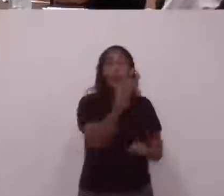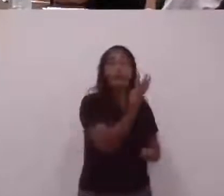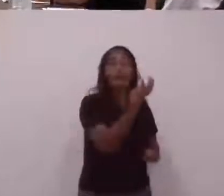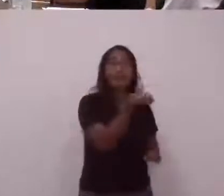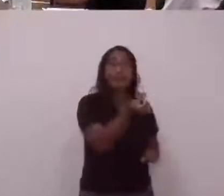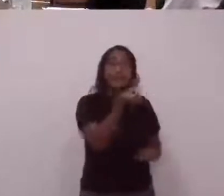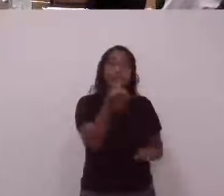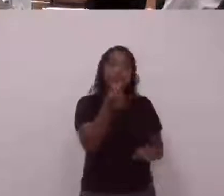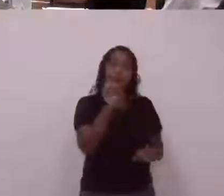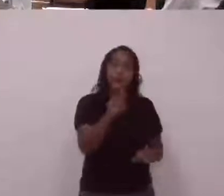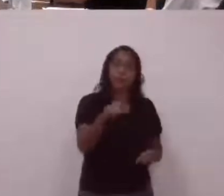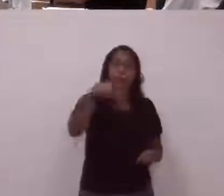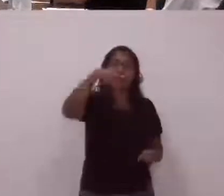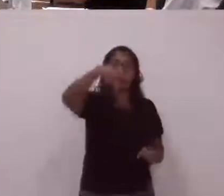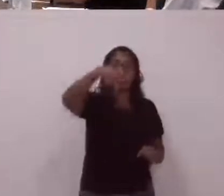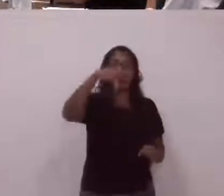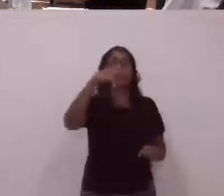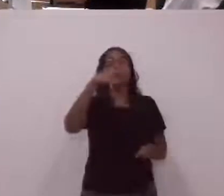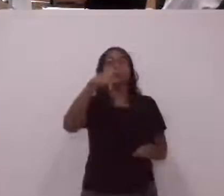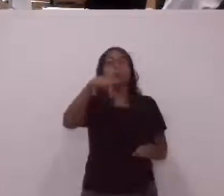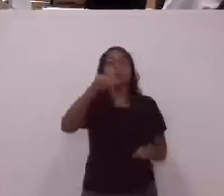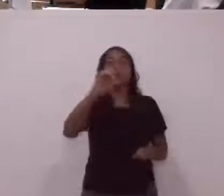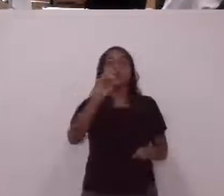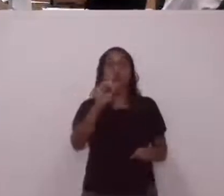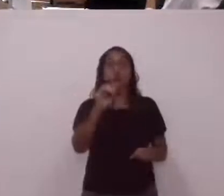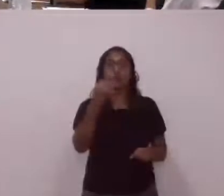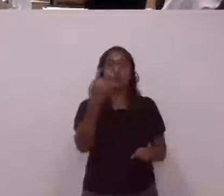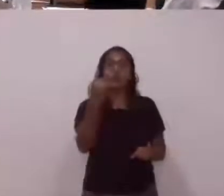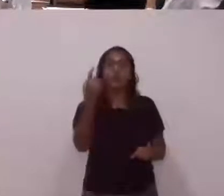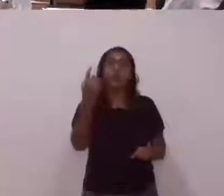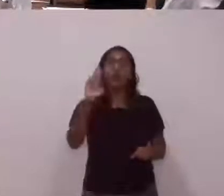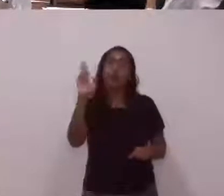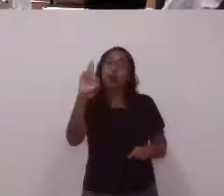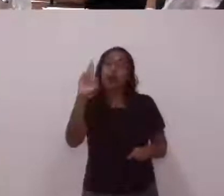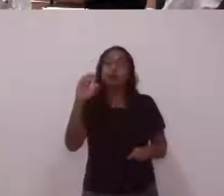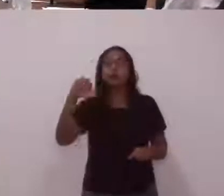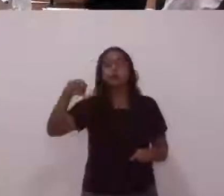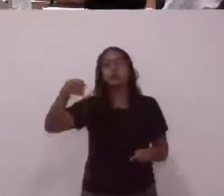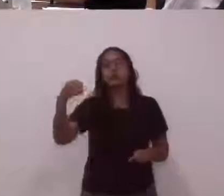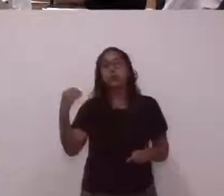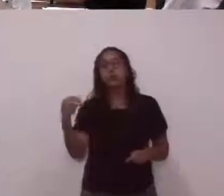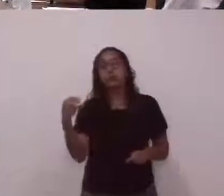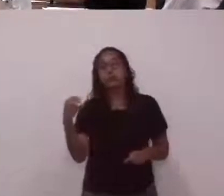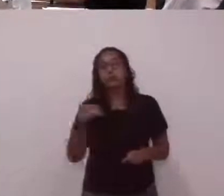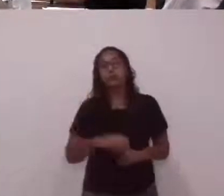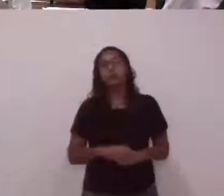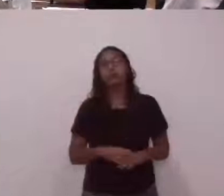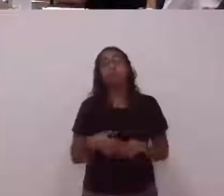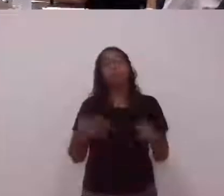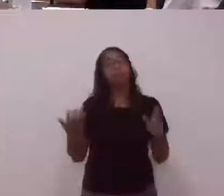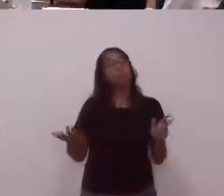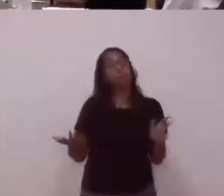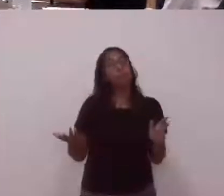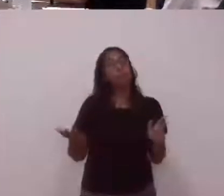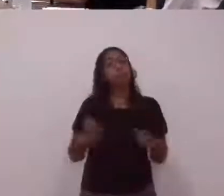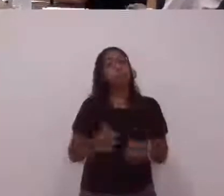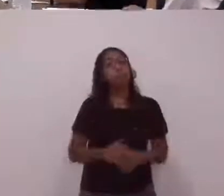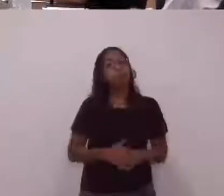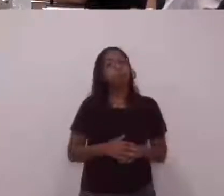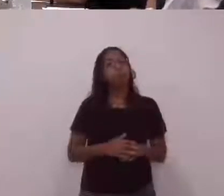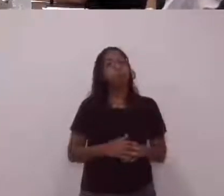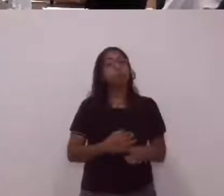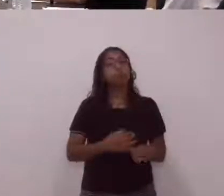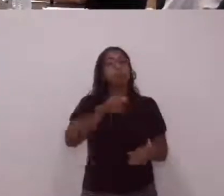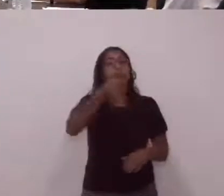.701,90. Assim, requer decrete